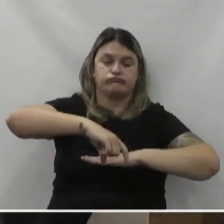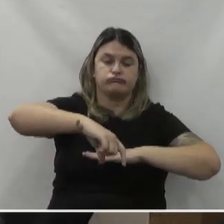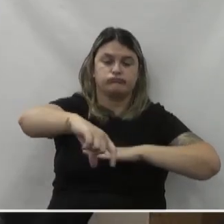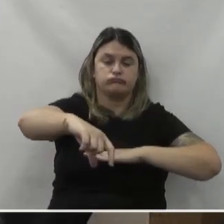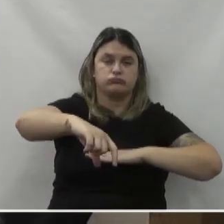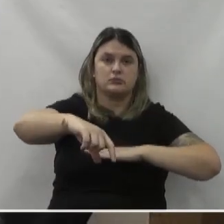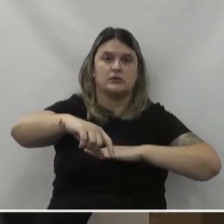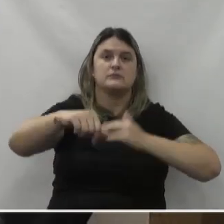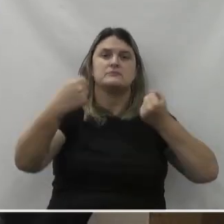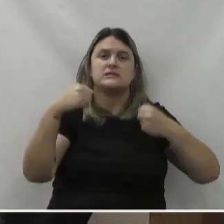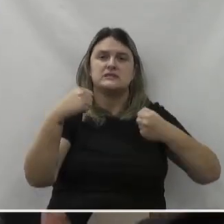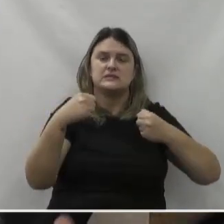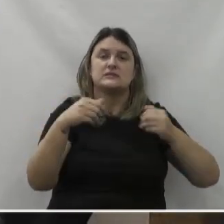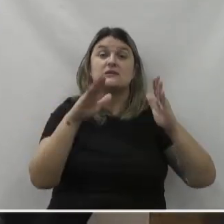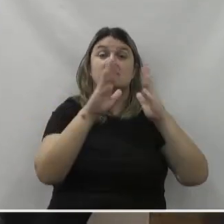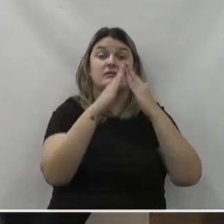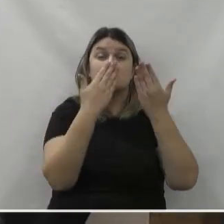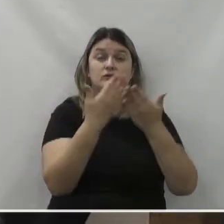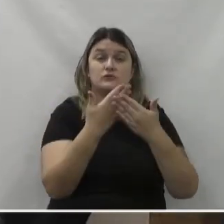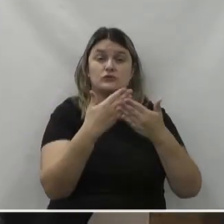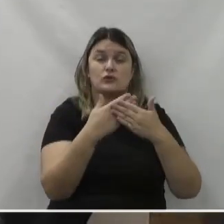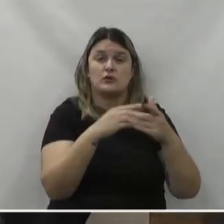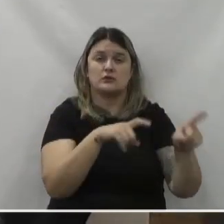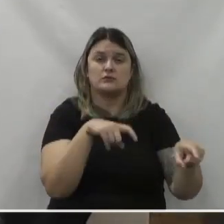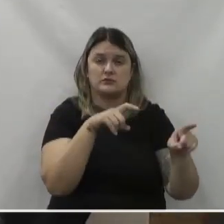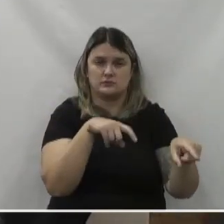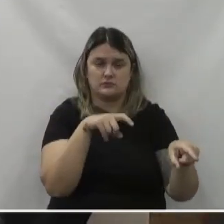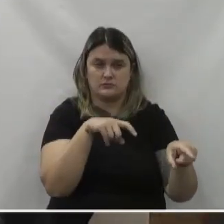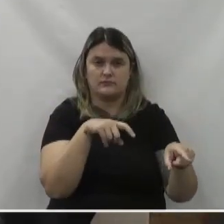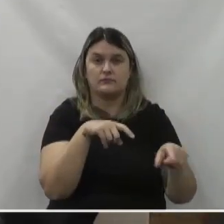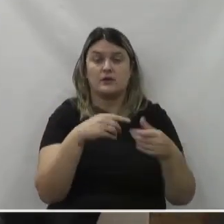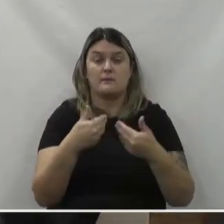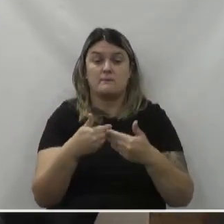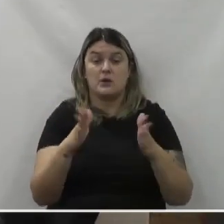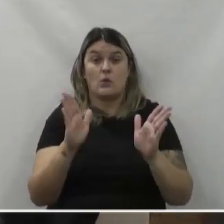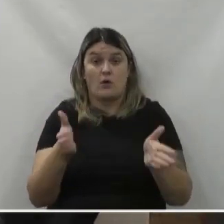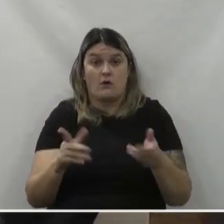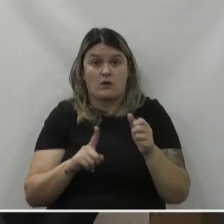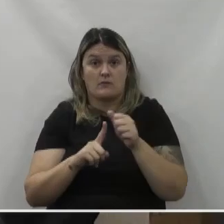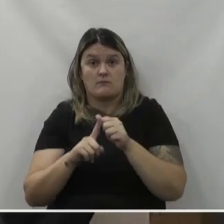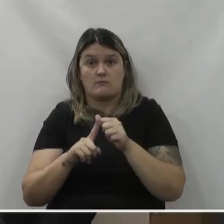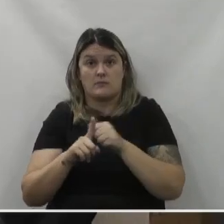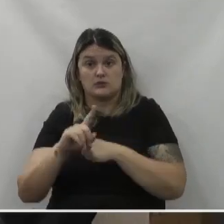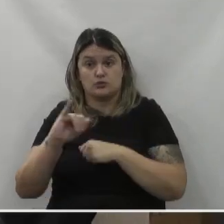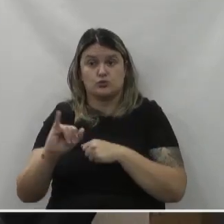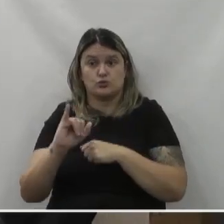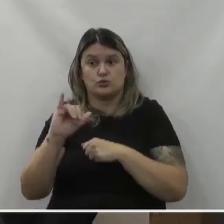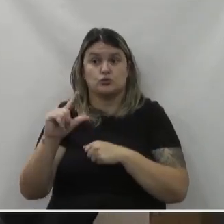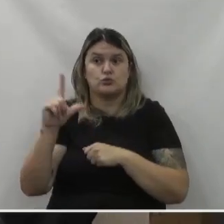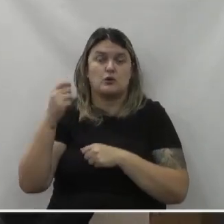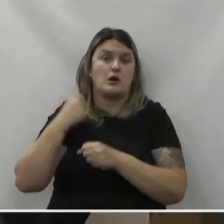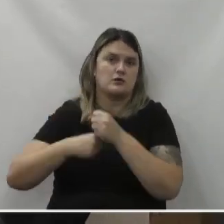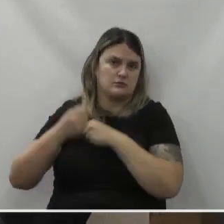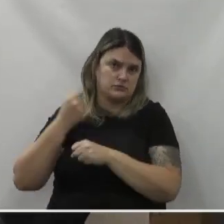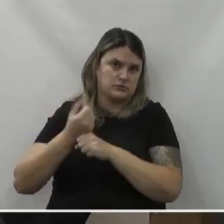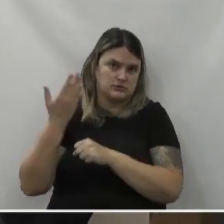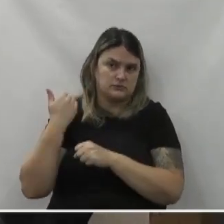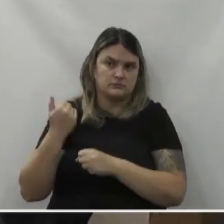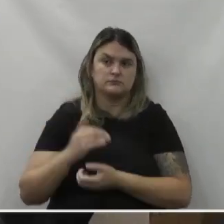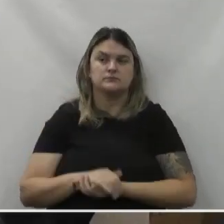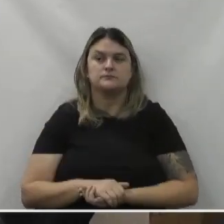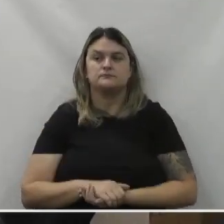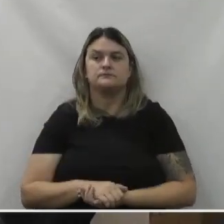Campo Valdomiro de Souza. Então, a escola foi inaugurada em julho do ano passado